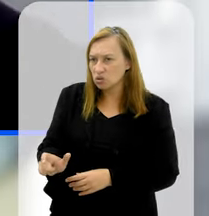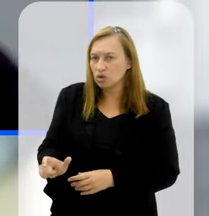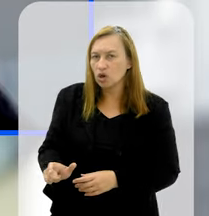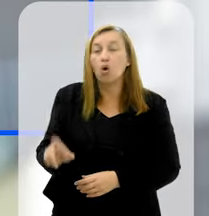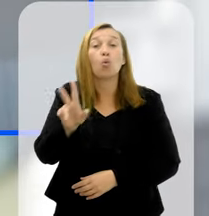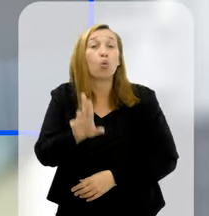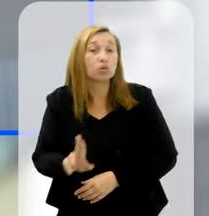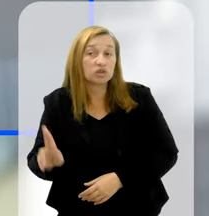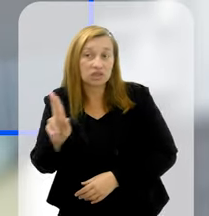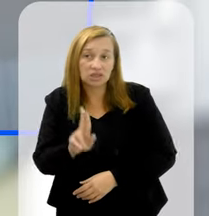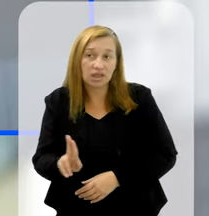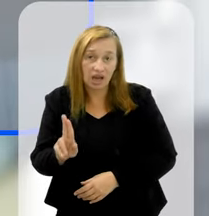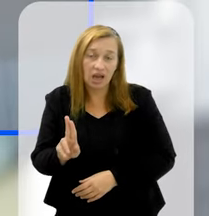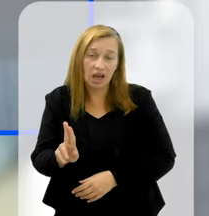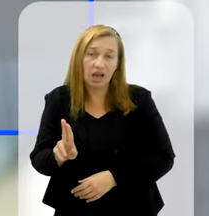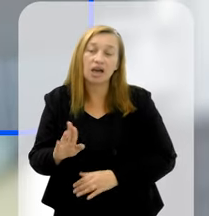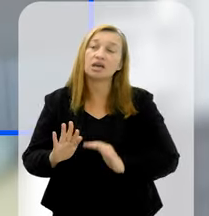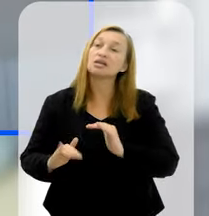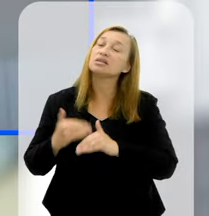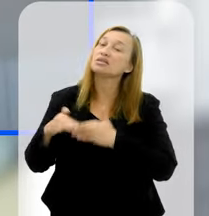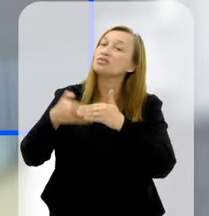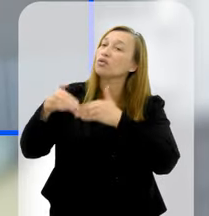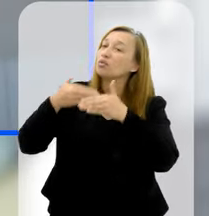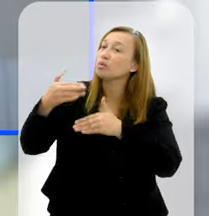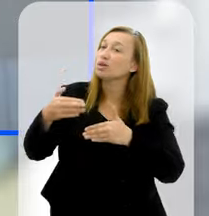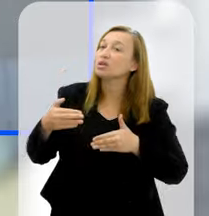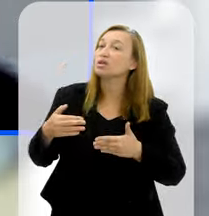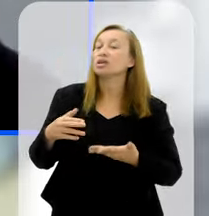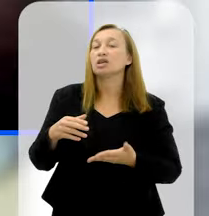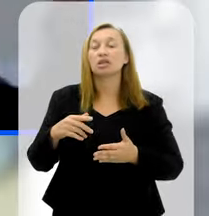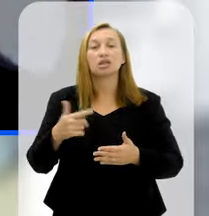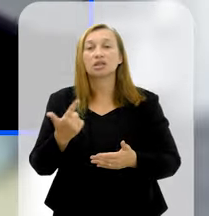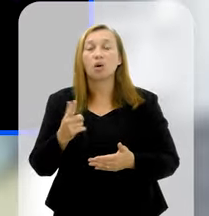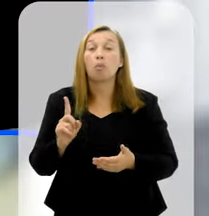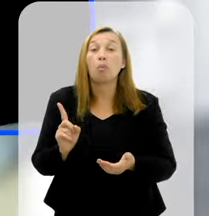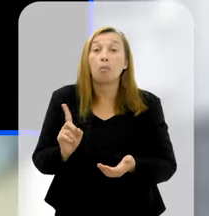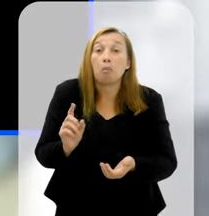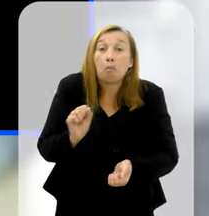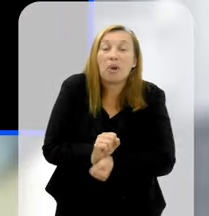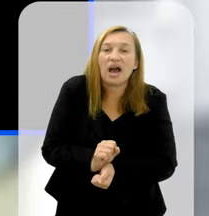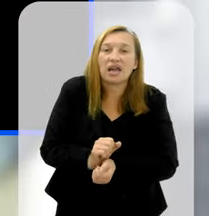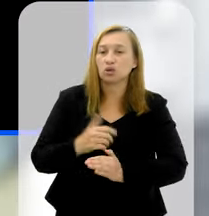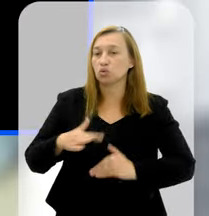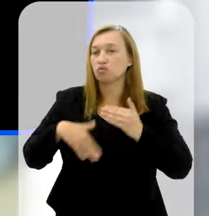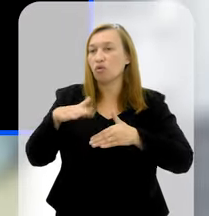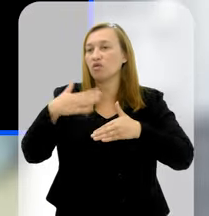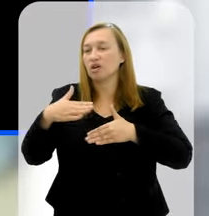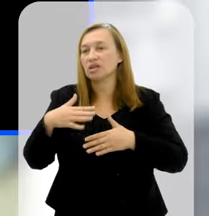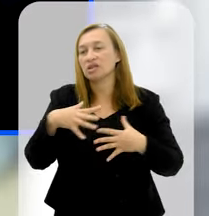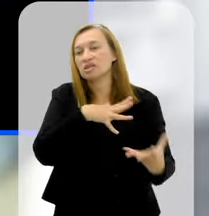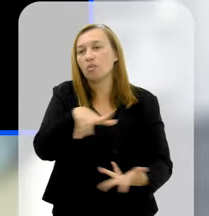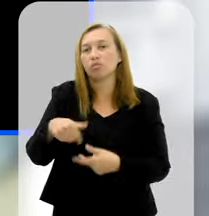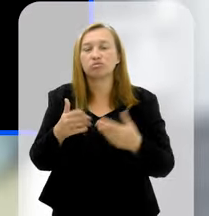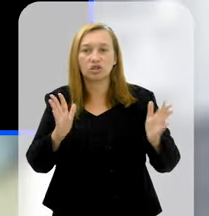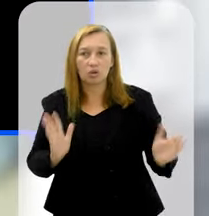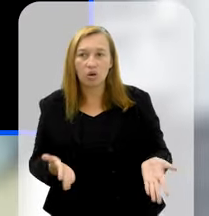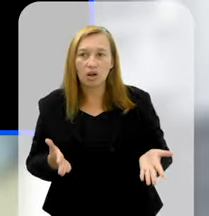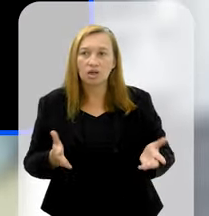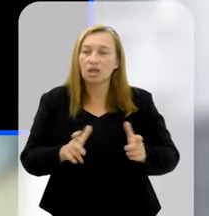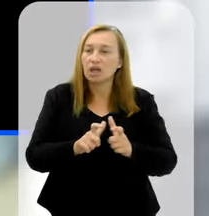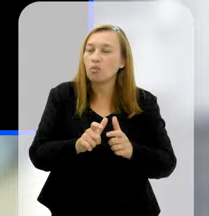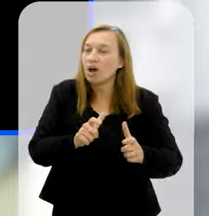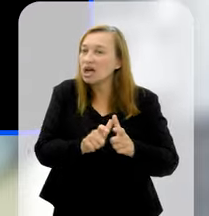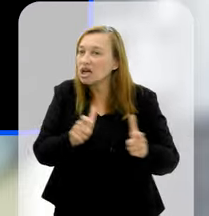pessoas usufruírem, né, desse desenvolvimento ocorrido e que não para de acontecer no mundo atual. Essa é